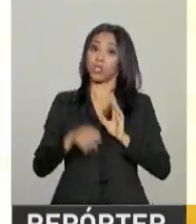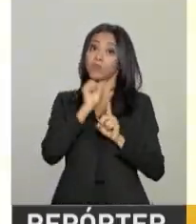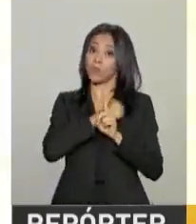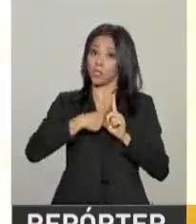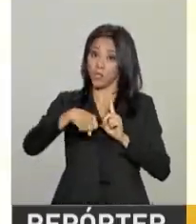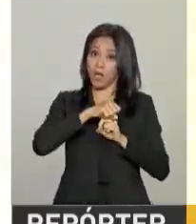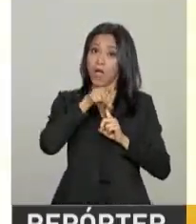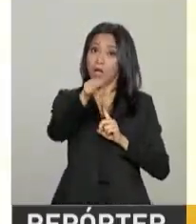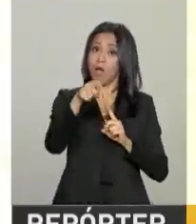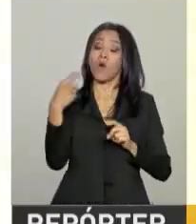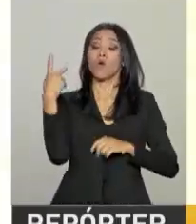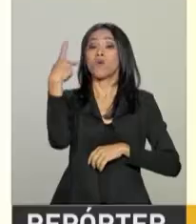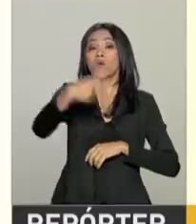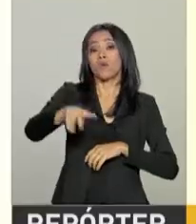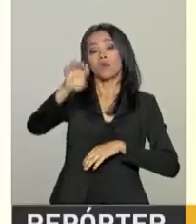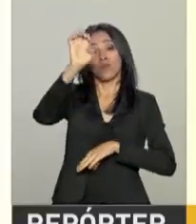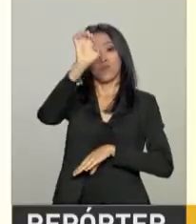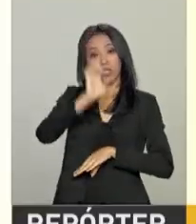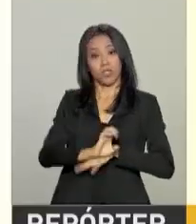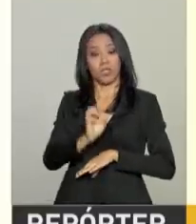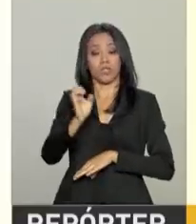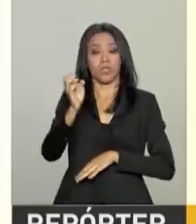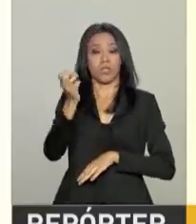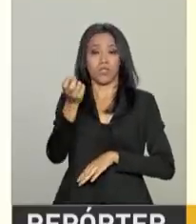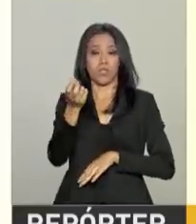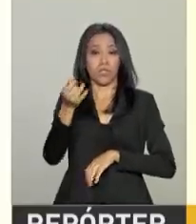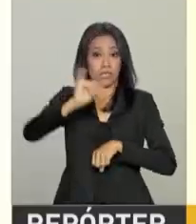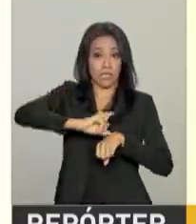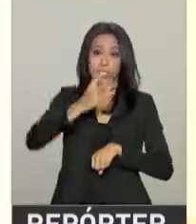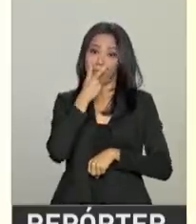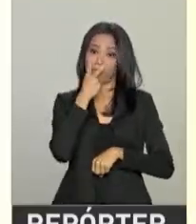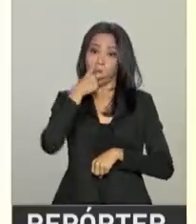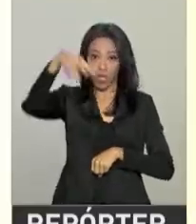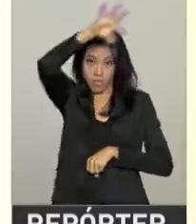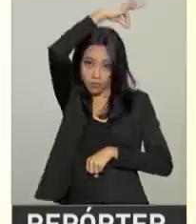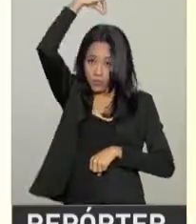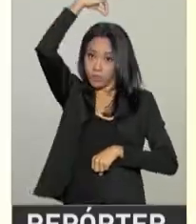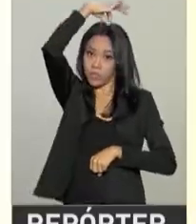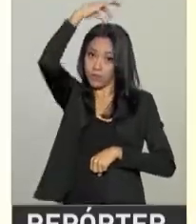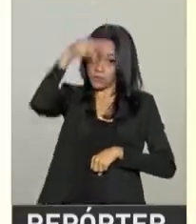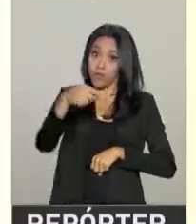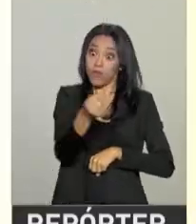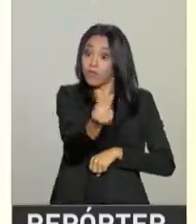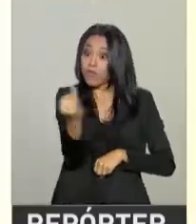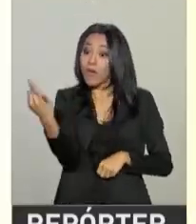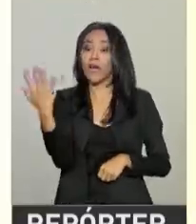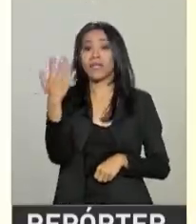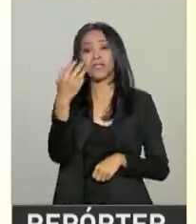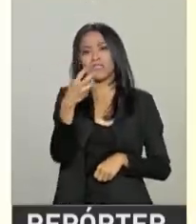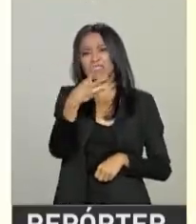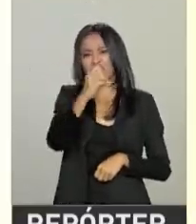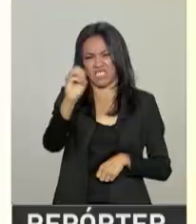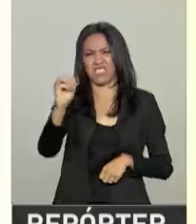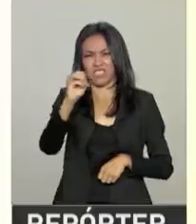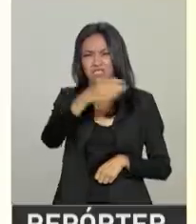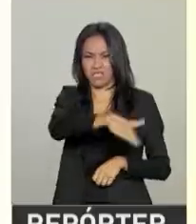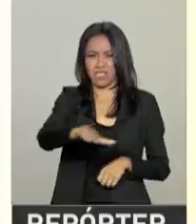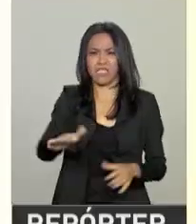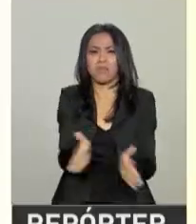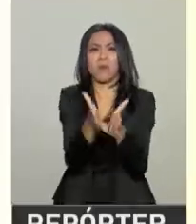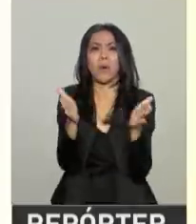vitória que usa a lei de incentivo com 300 crianças carentes então isso me faz com que eu possa ajudar outras pessoas